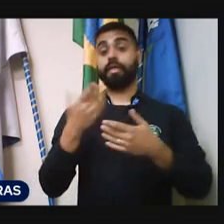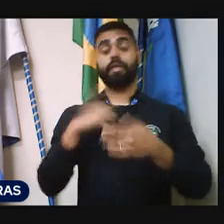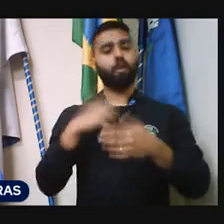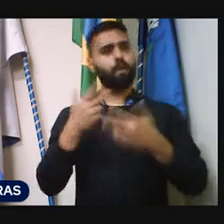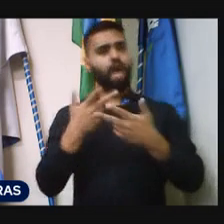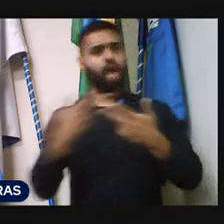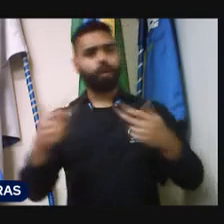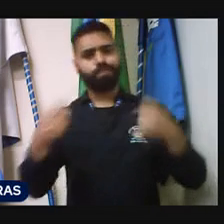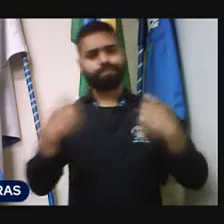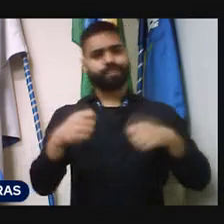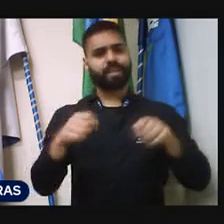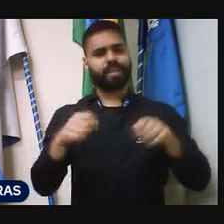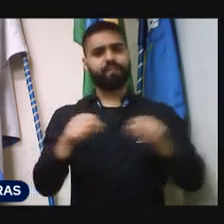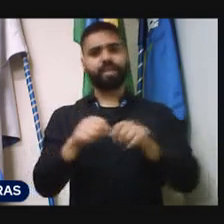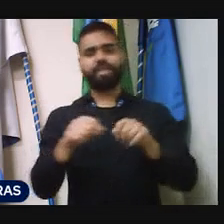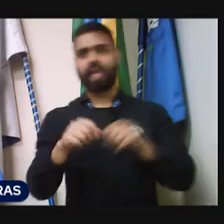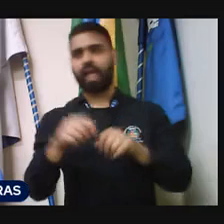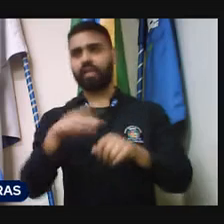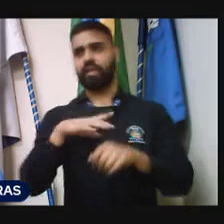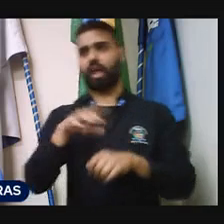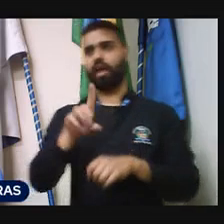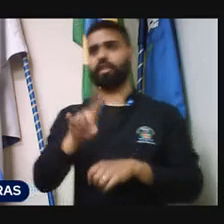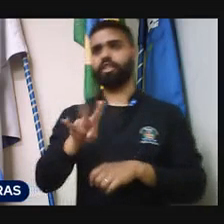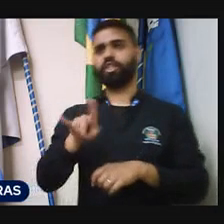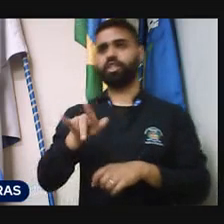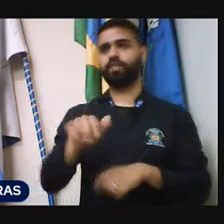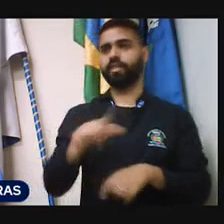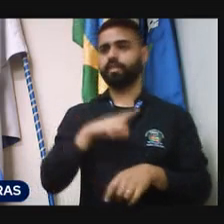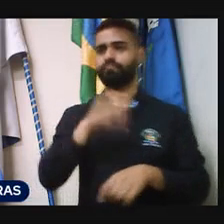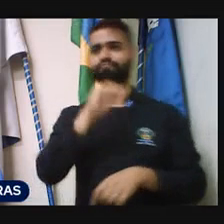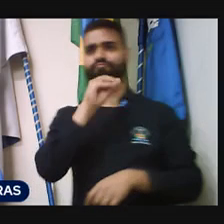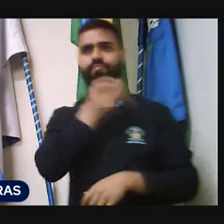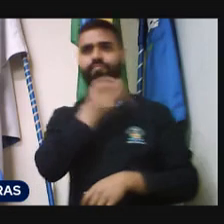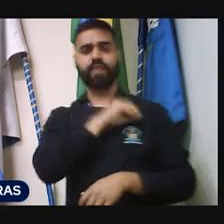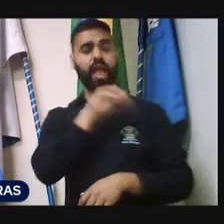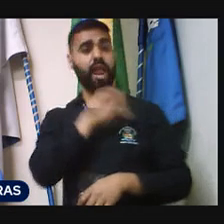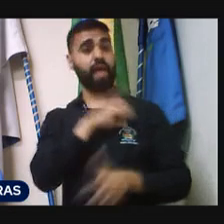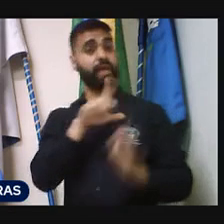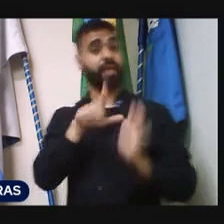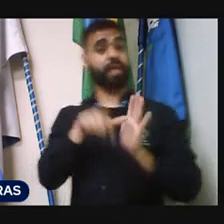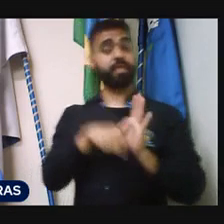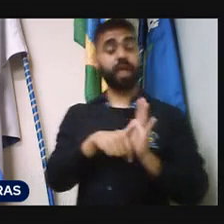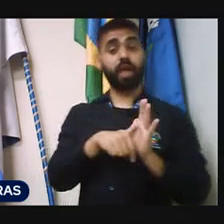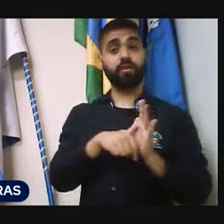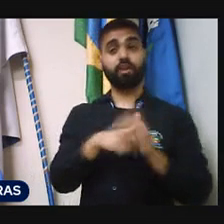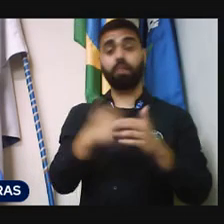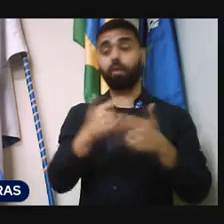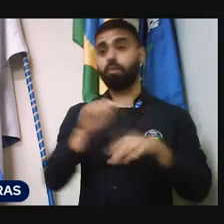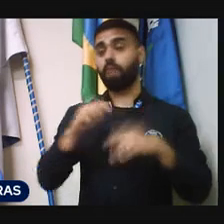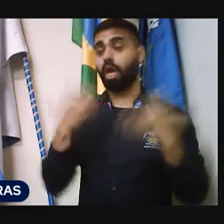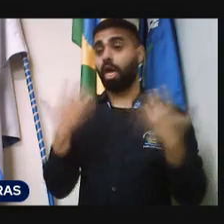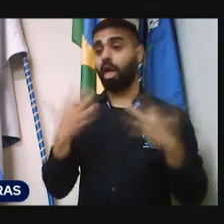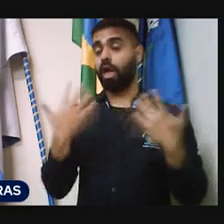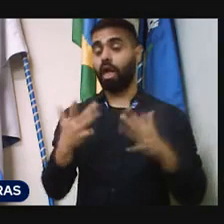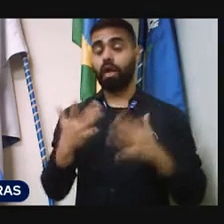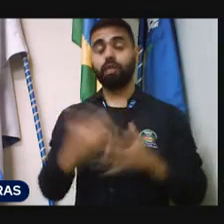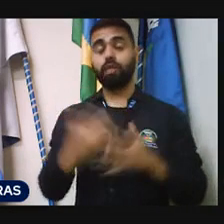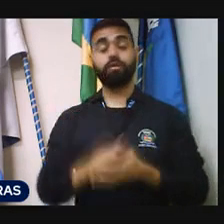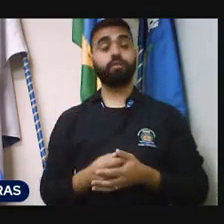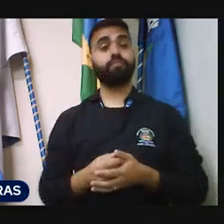ainda com tanta dívida com tanta folha os números eram alarmantes com relação